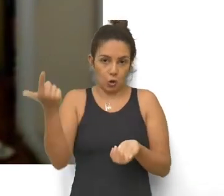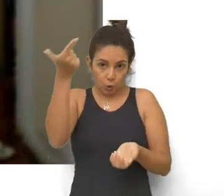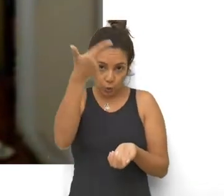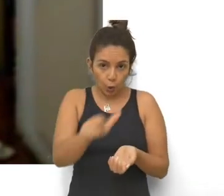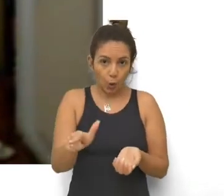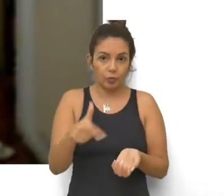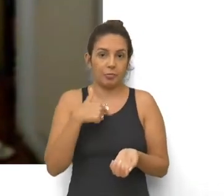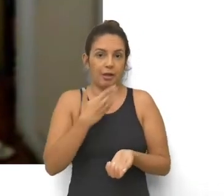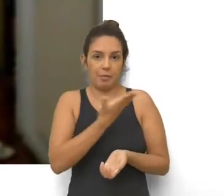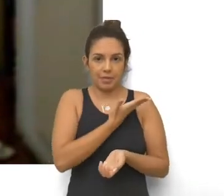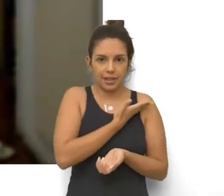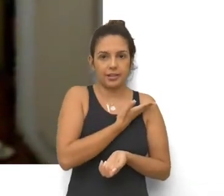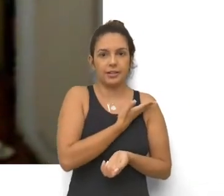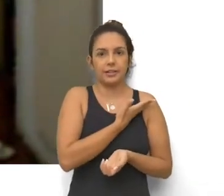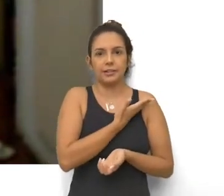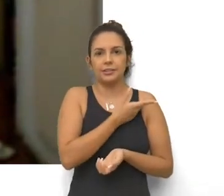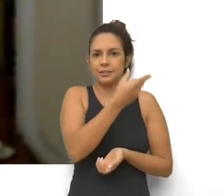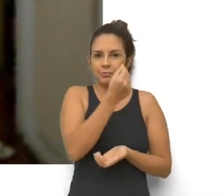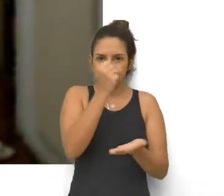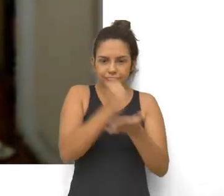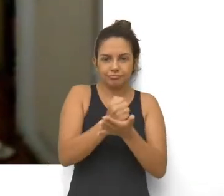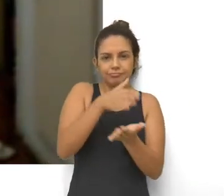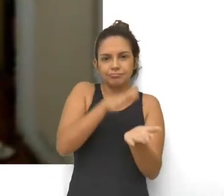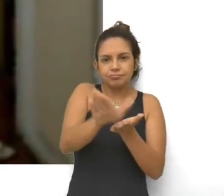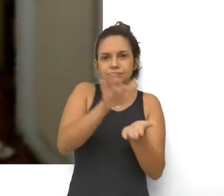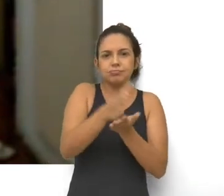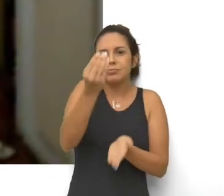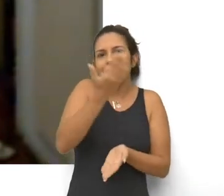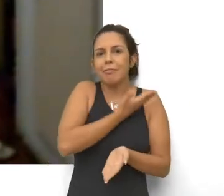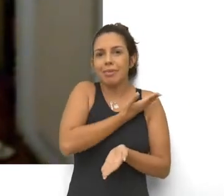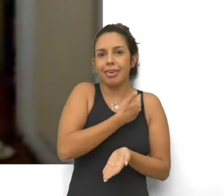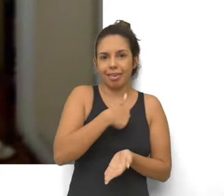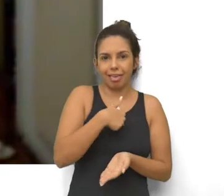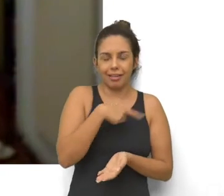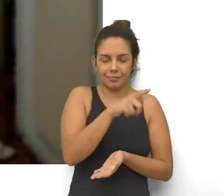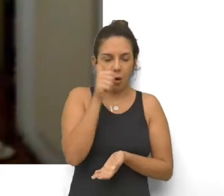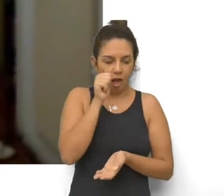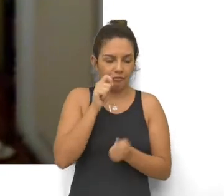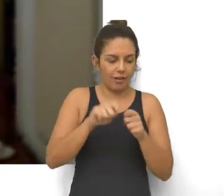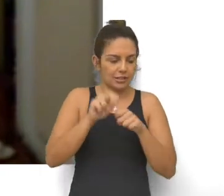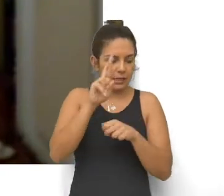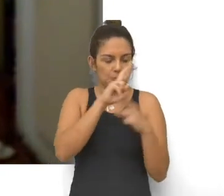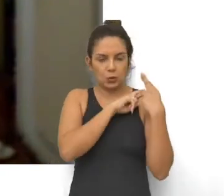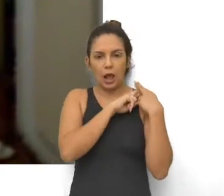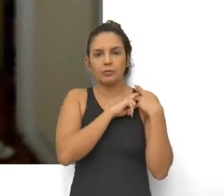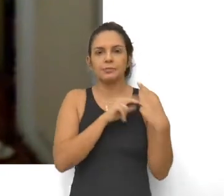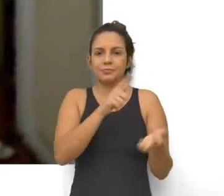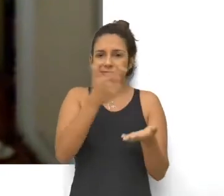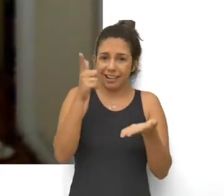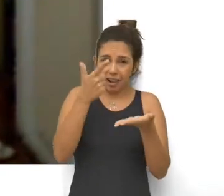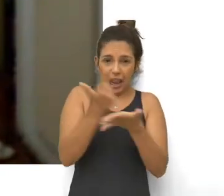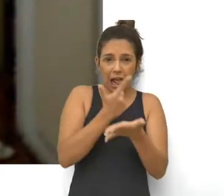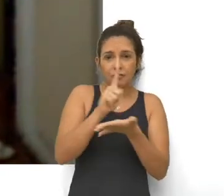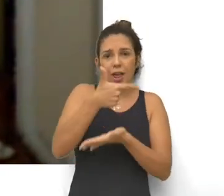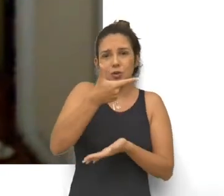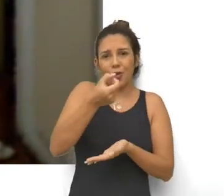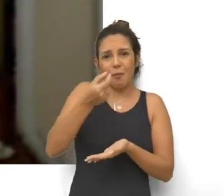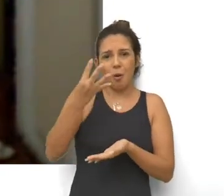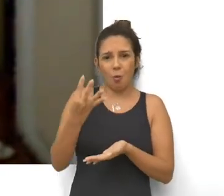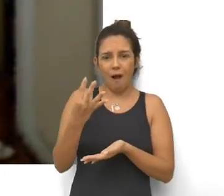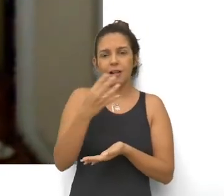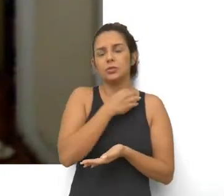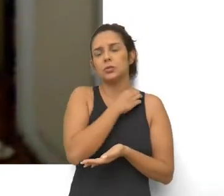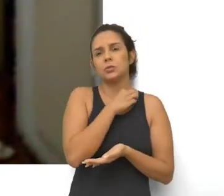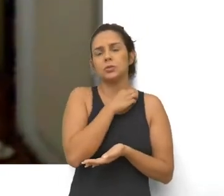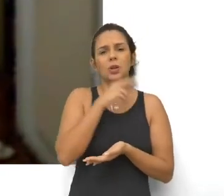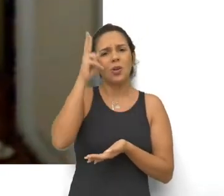uma amiga e que é uma editora muito dedicada e muito talentosa. Esse livro é de 2004 e eu não me